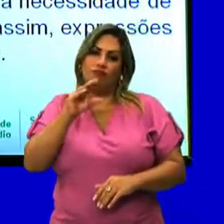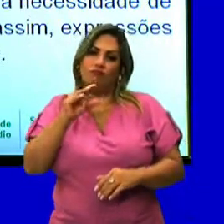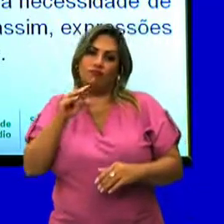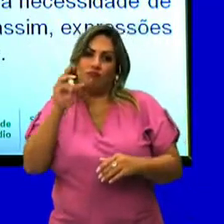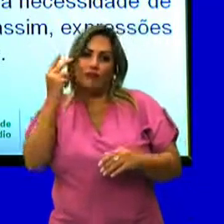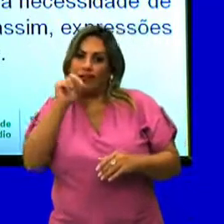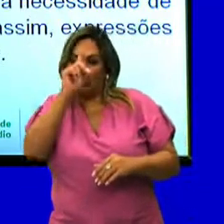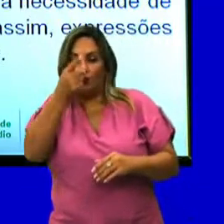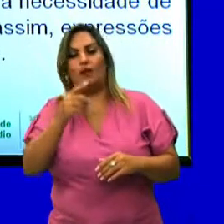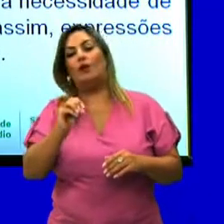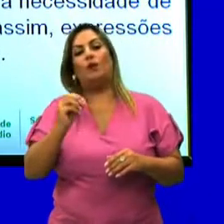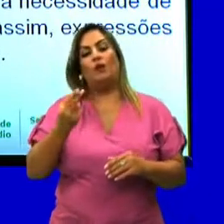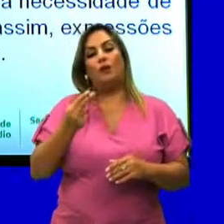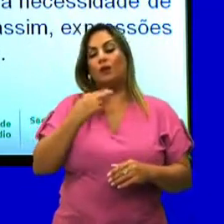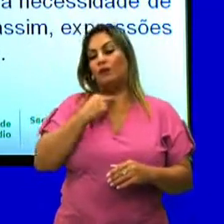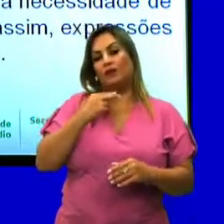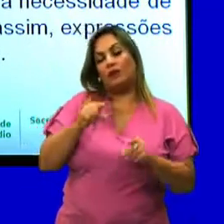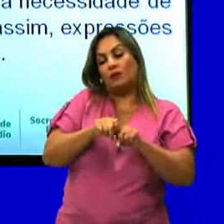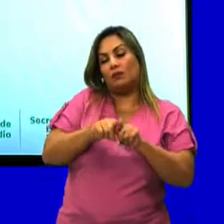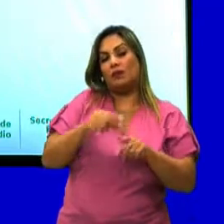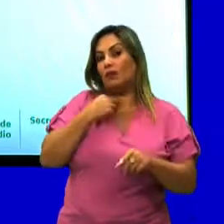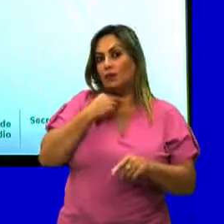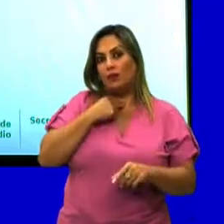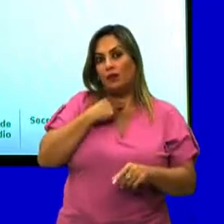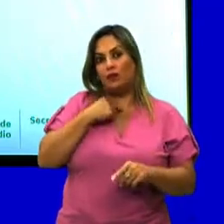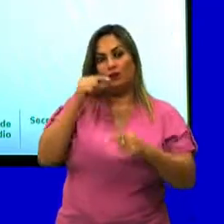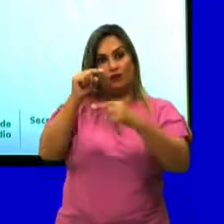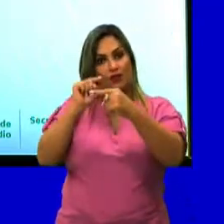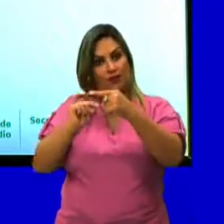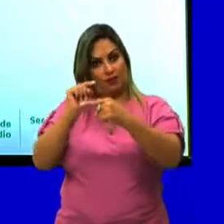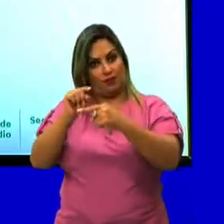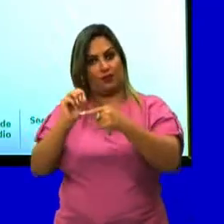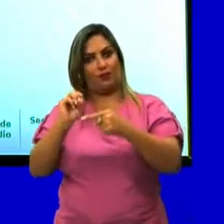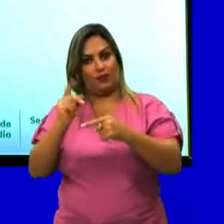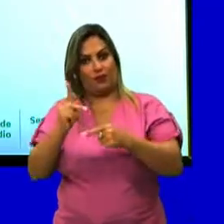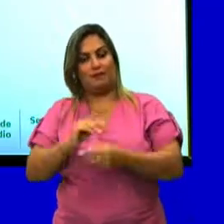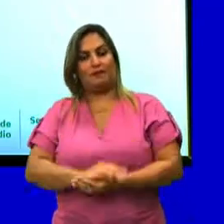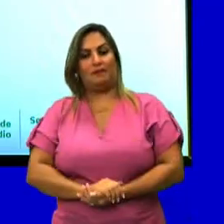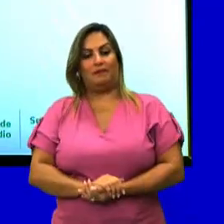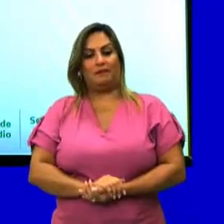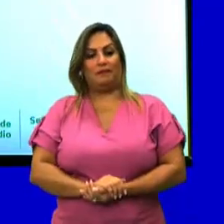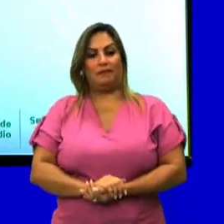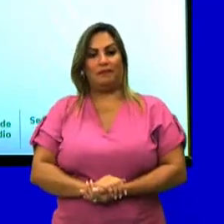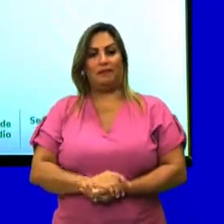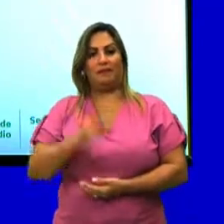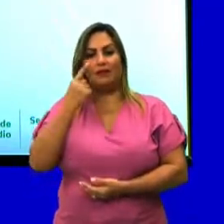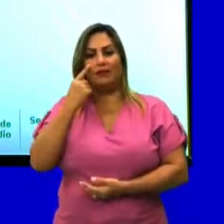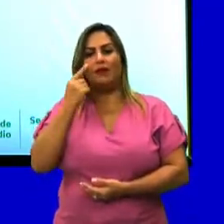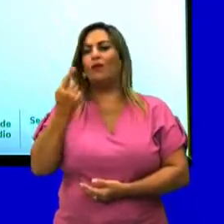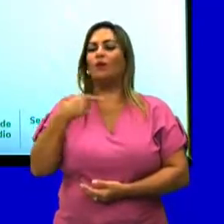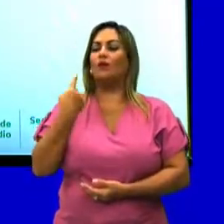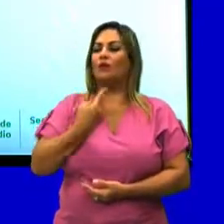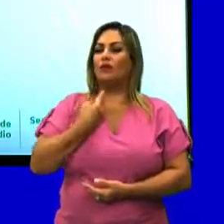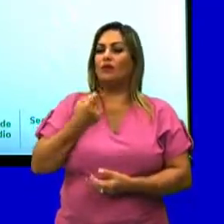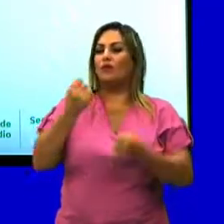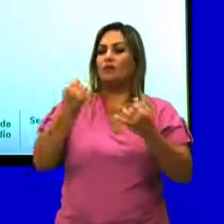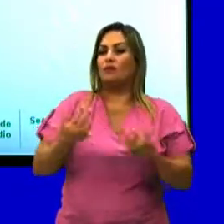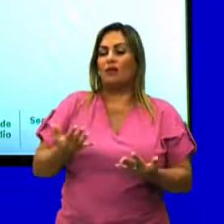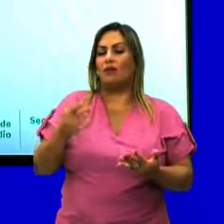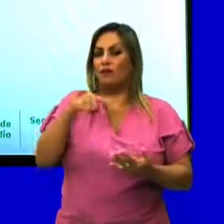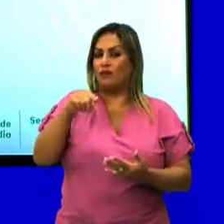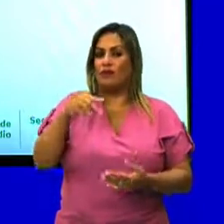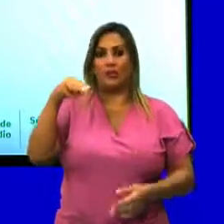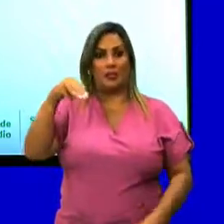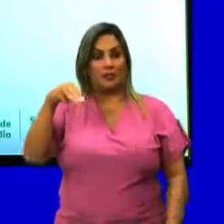natural e também não pode ser fracionário agora vamos ver aqui ó para a gente estudar o que que eu falei lá com